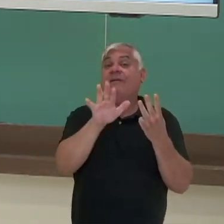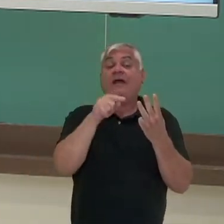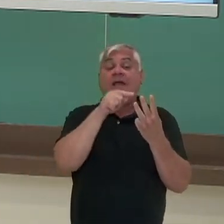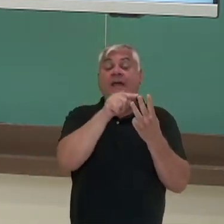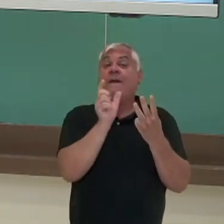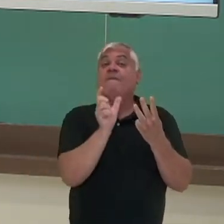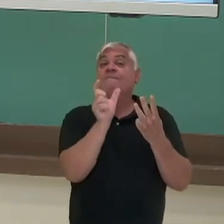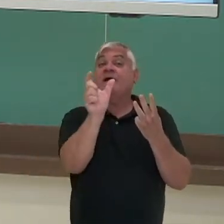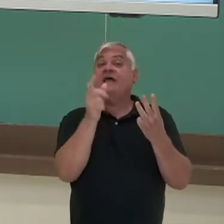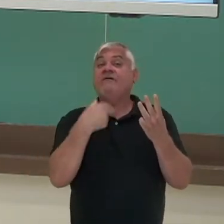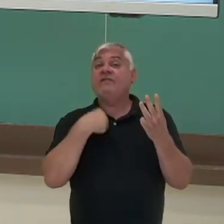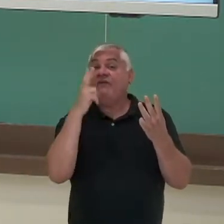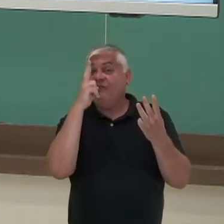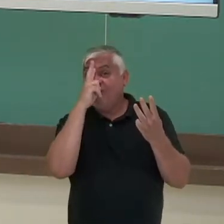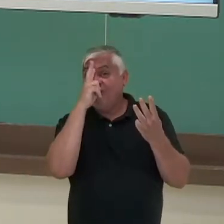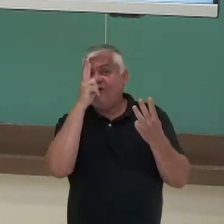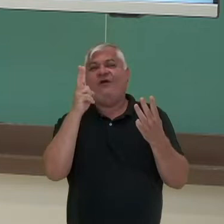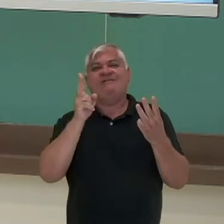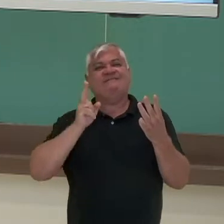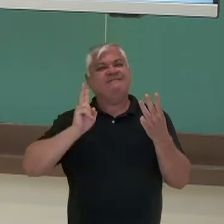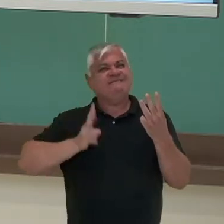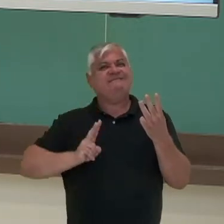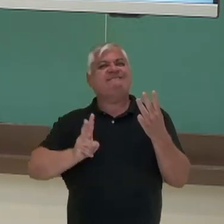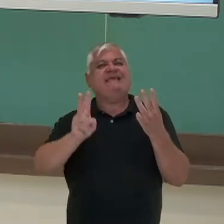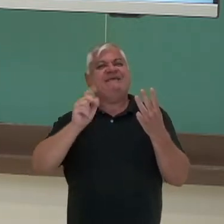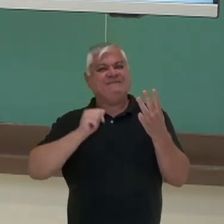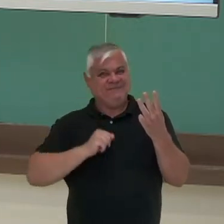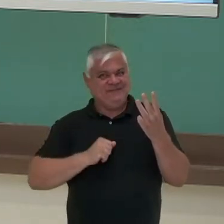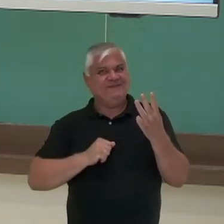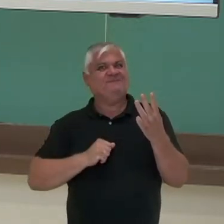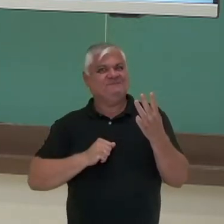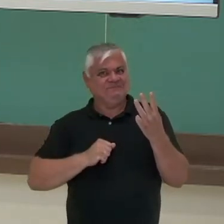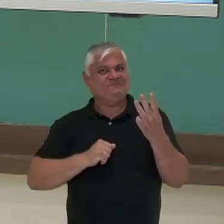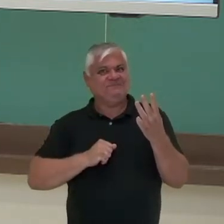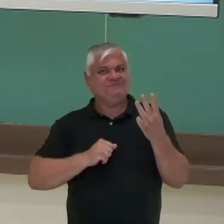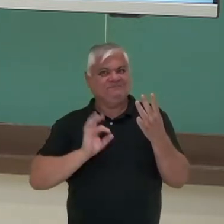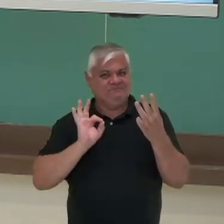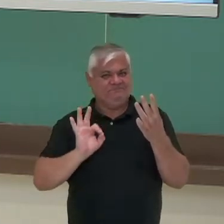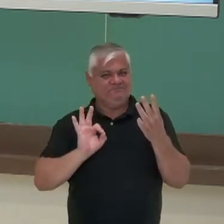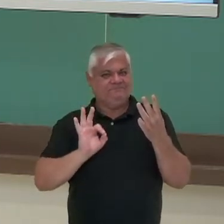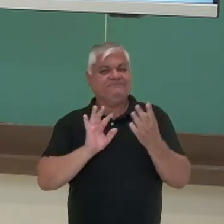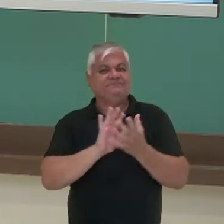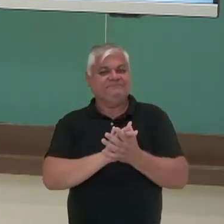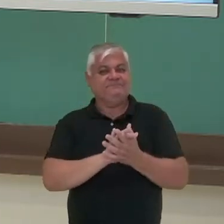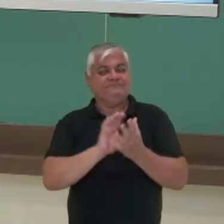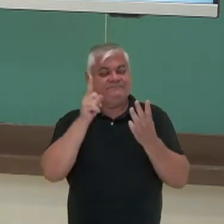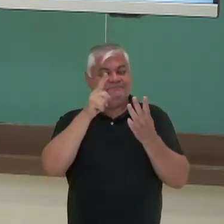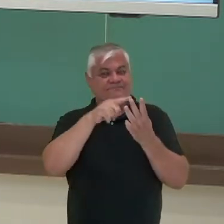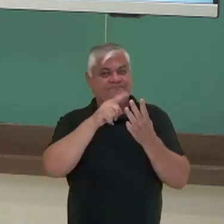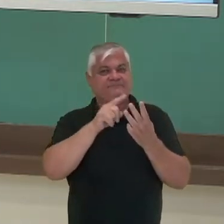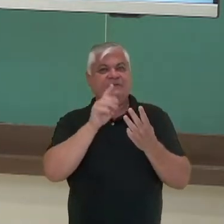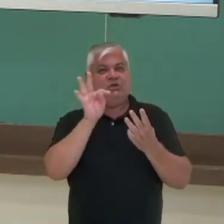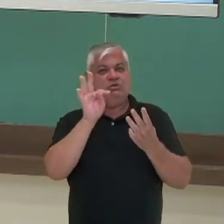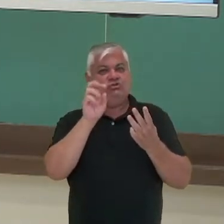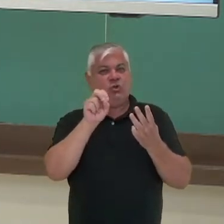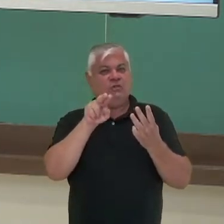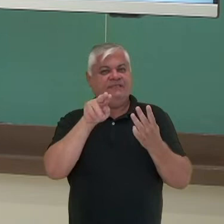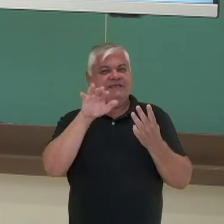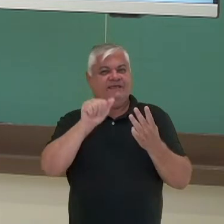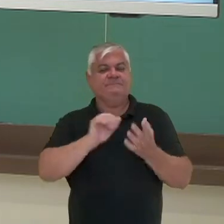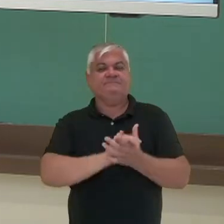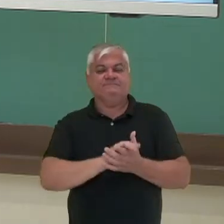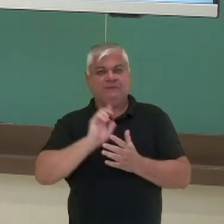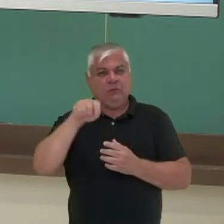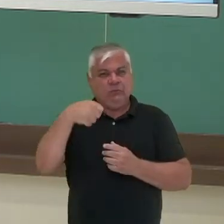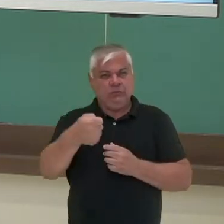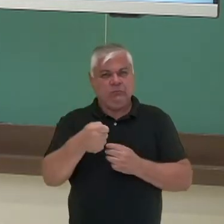a penúltima sílaba mais forte, tá bom? Que é a sílaba tônica, beleza? Aí eu chamo